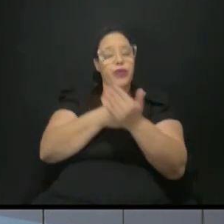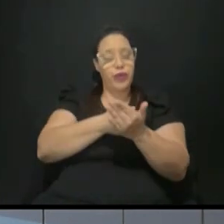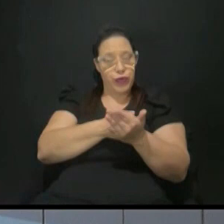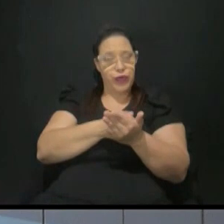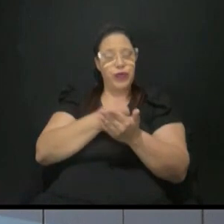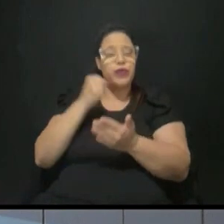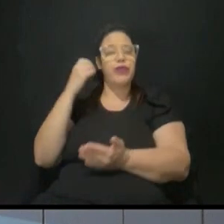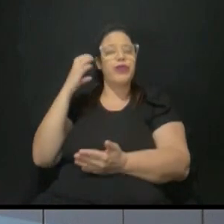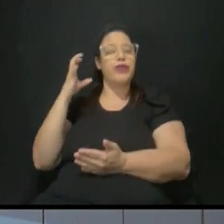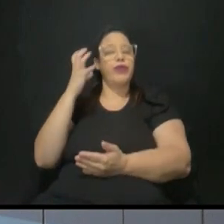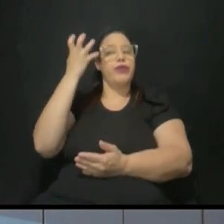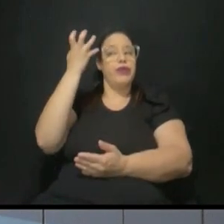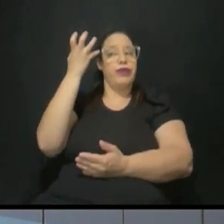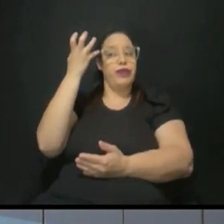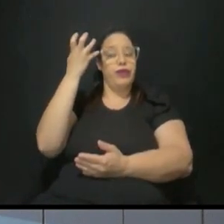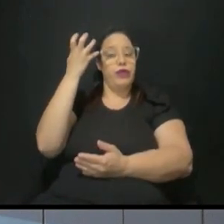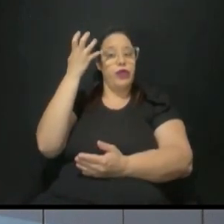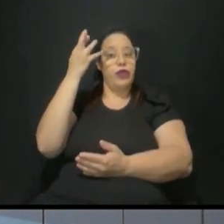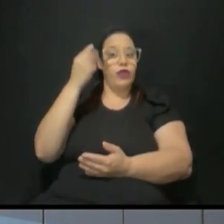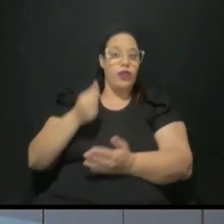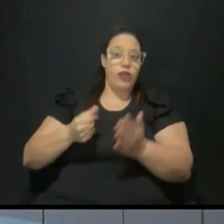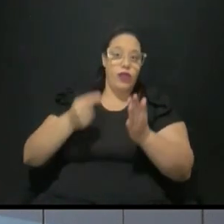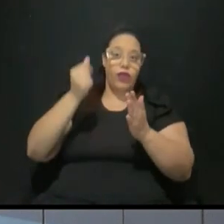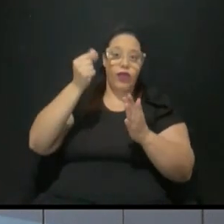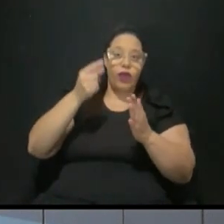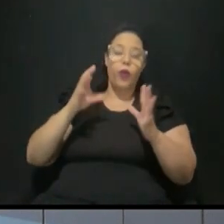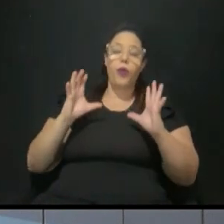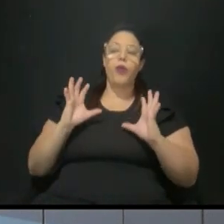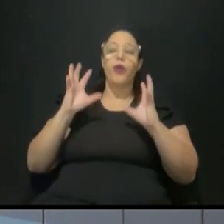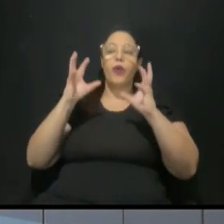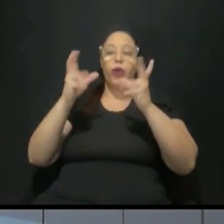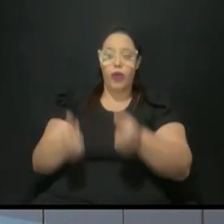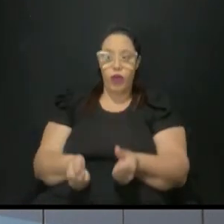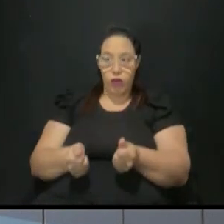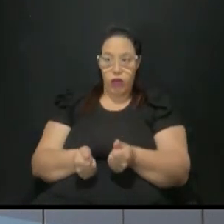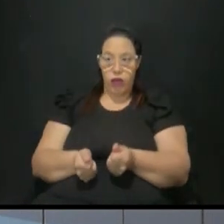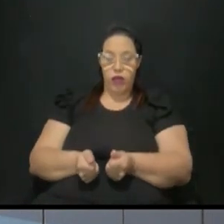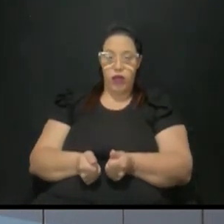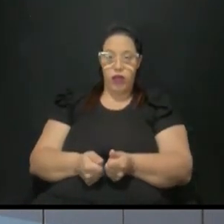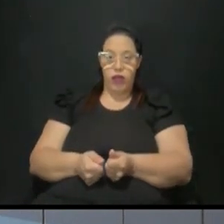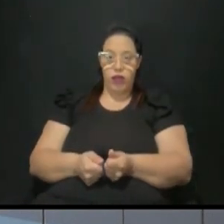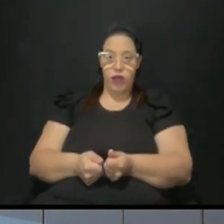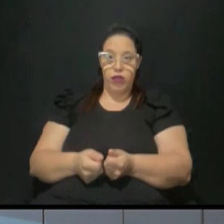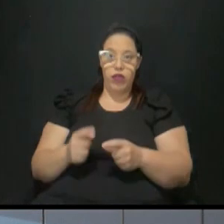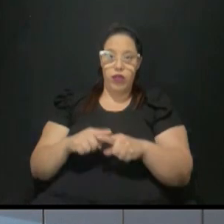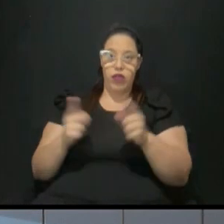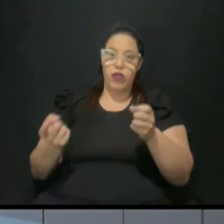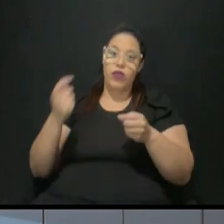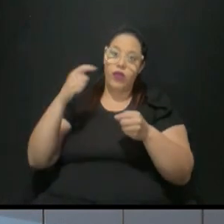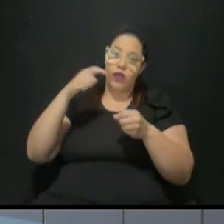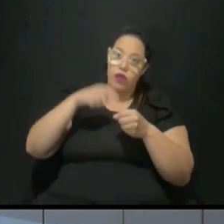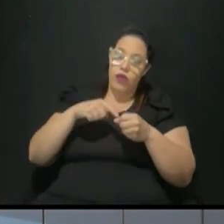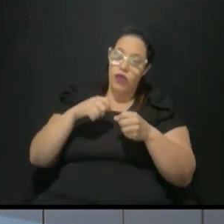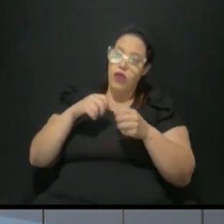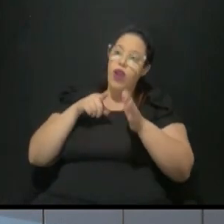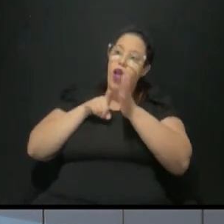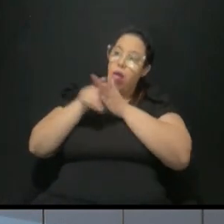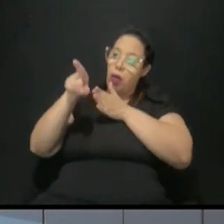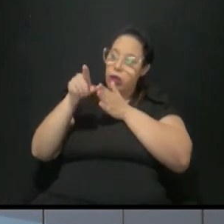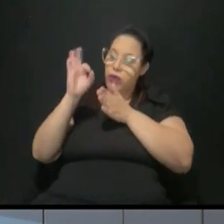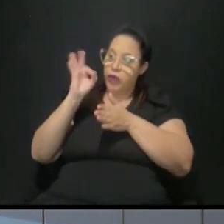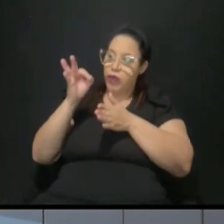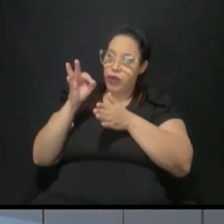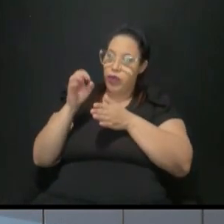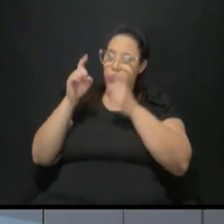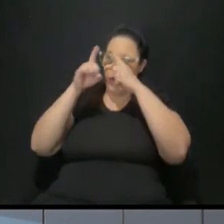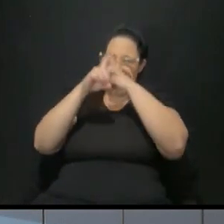e que o recurso seja potencializado. Né? Mas voltando à pergunta originária, que era das dificuldades dos atletas